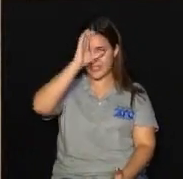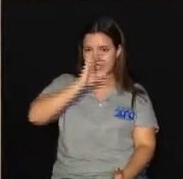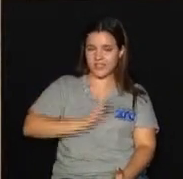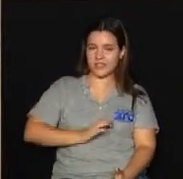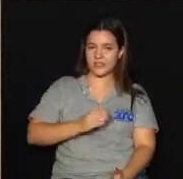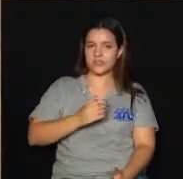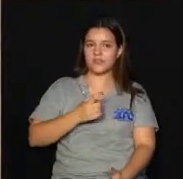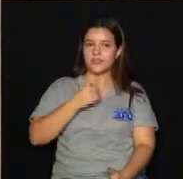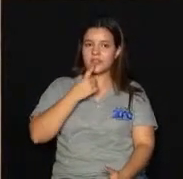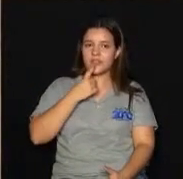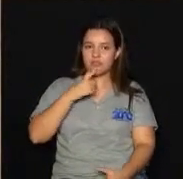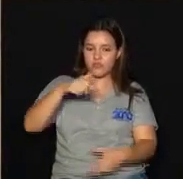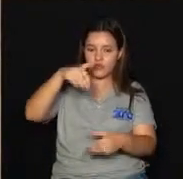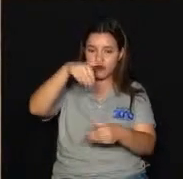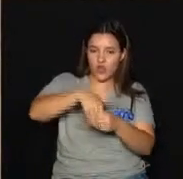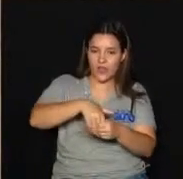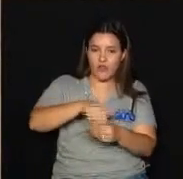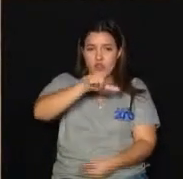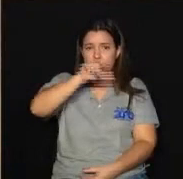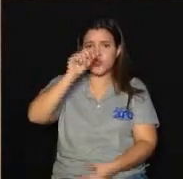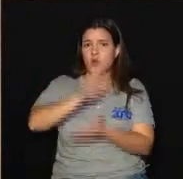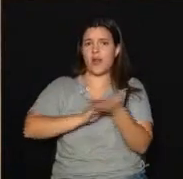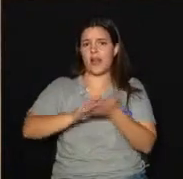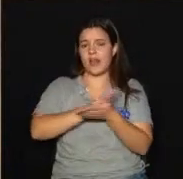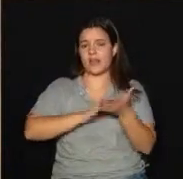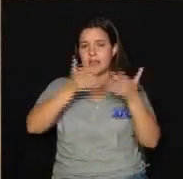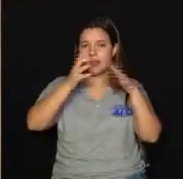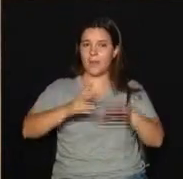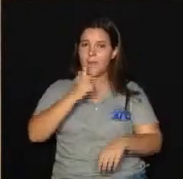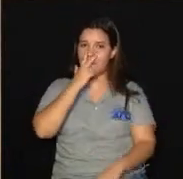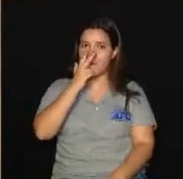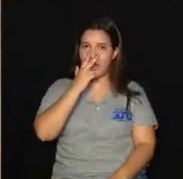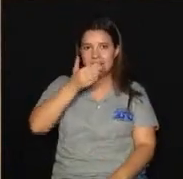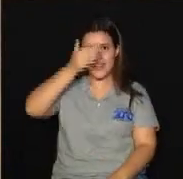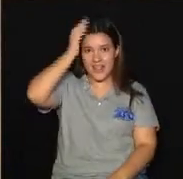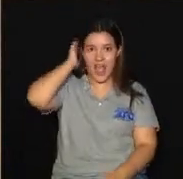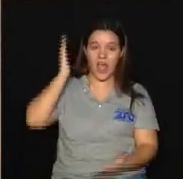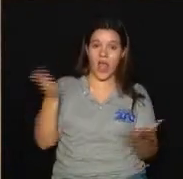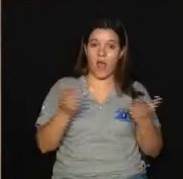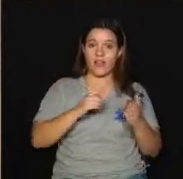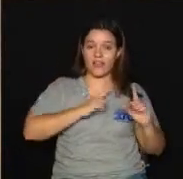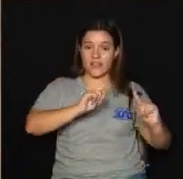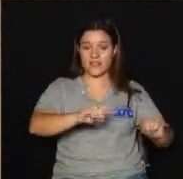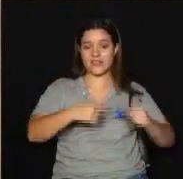até as urnas e não escolher ninguém. Qual que é o desafio que o Dário tem?